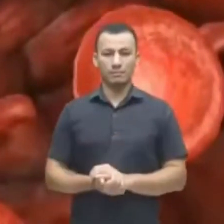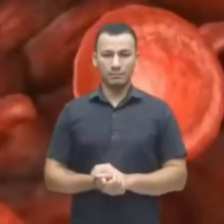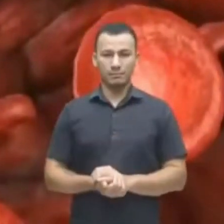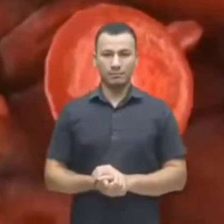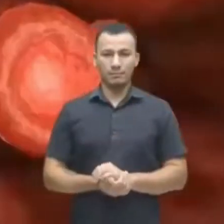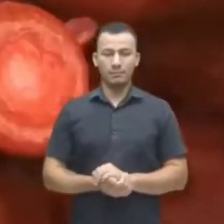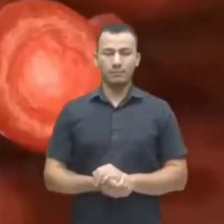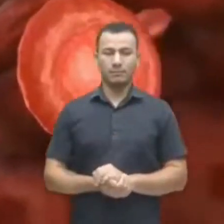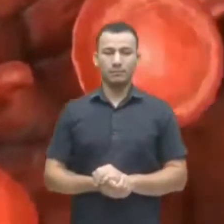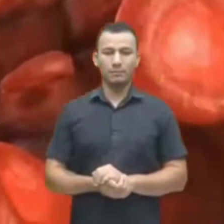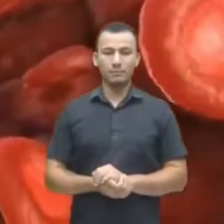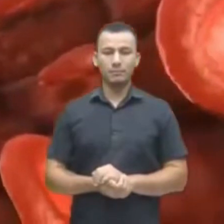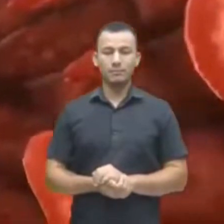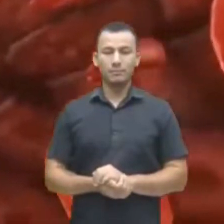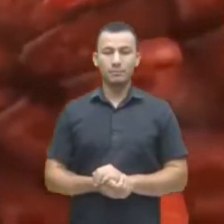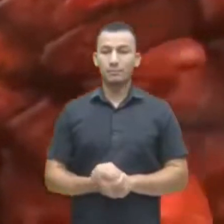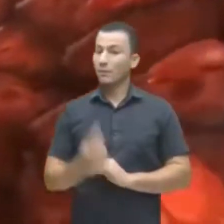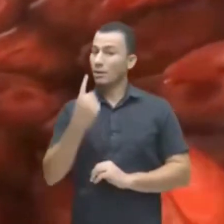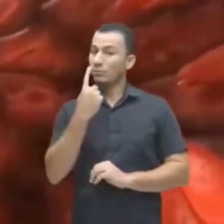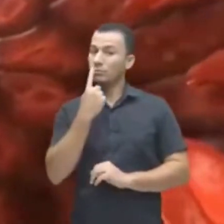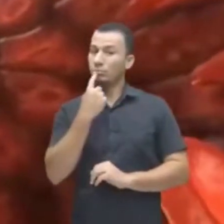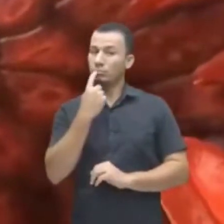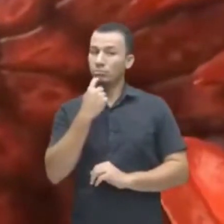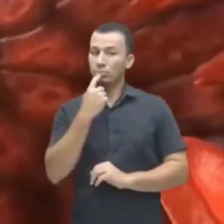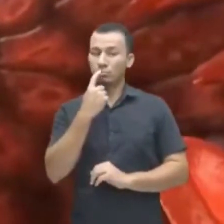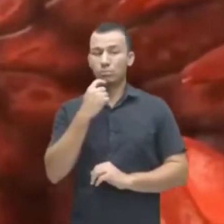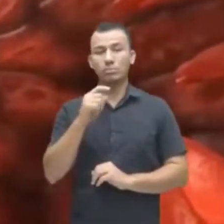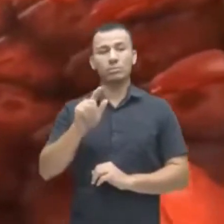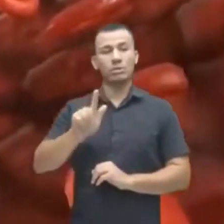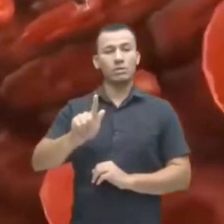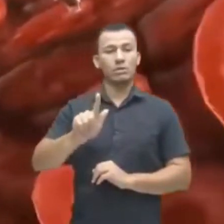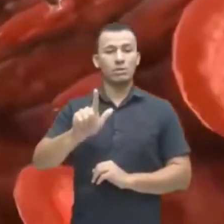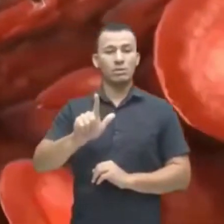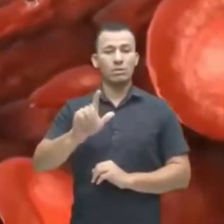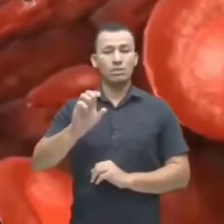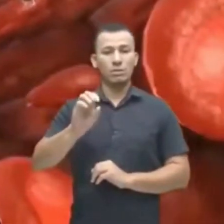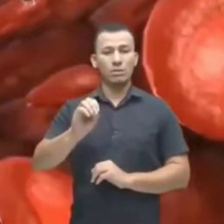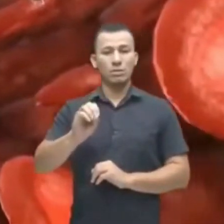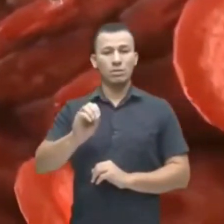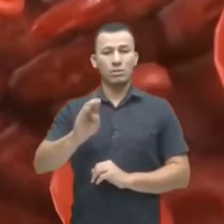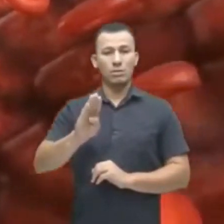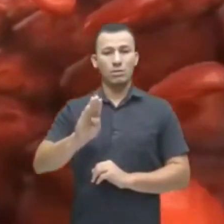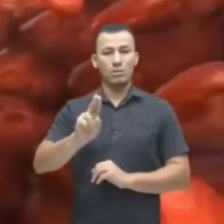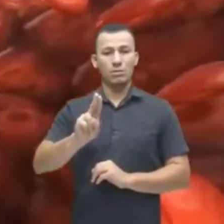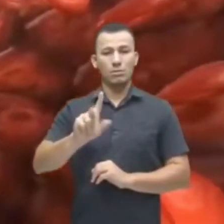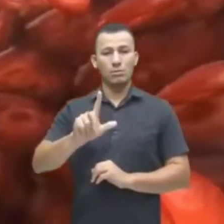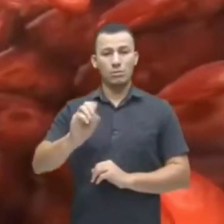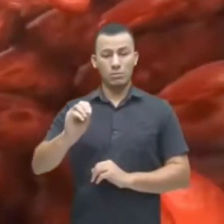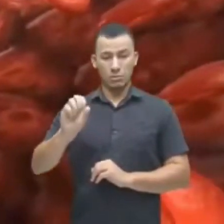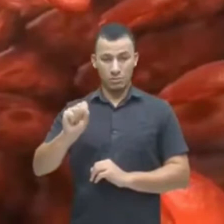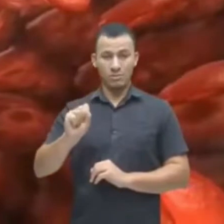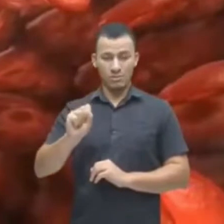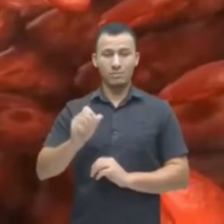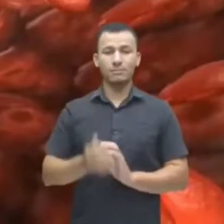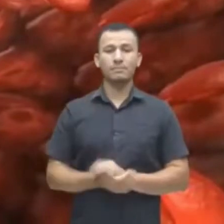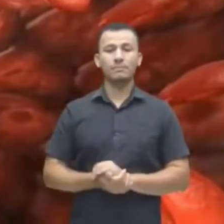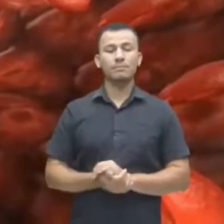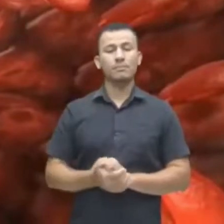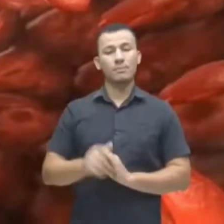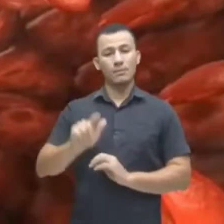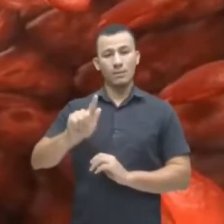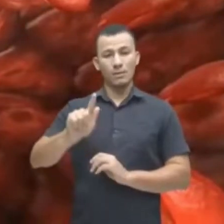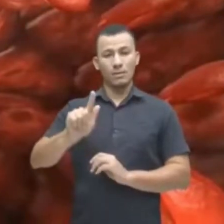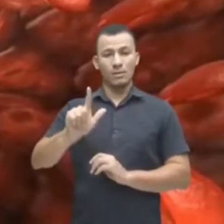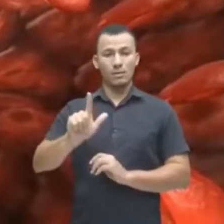Glóbulos vermelhos passando, deixa eu localizar aqui para vocês. Glóbulos vermelhos, glóbulos